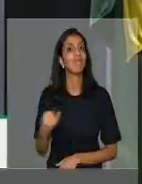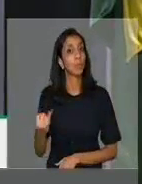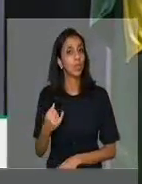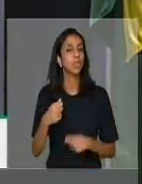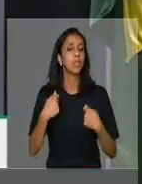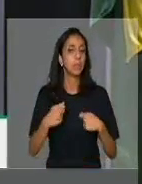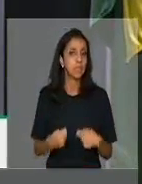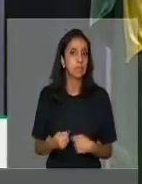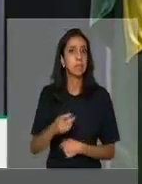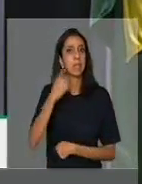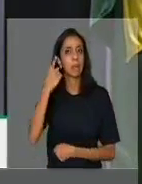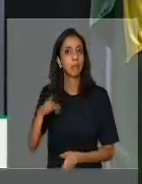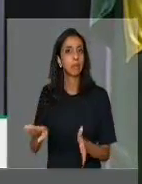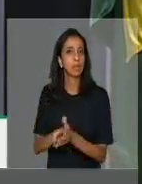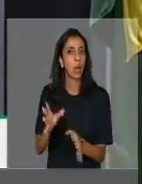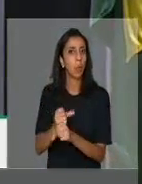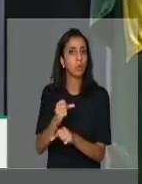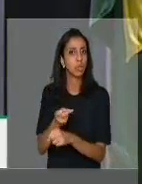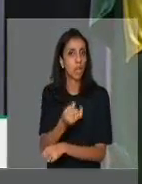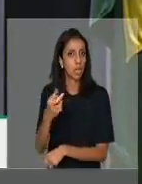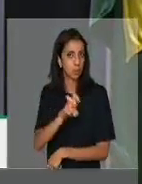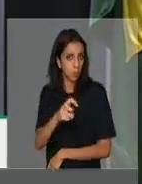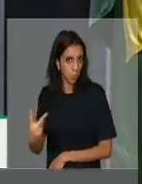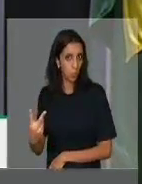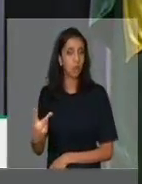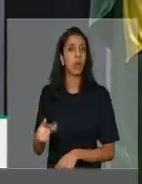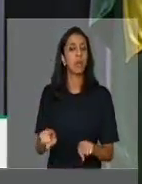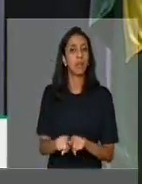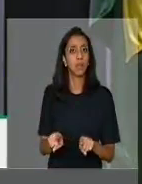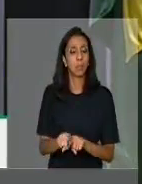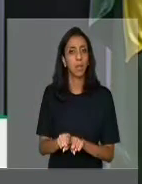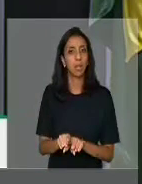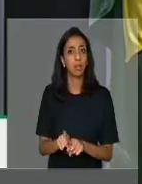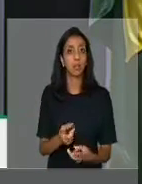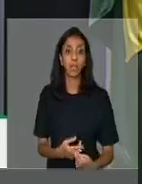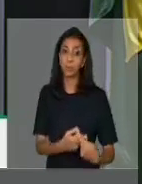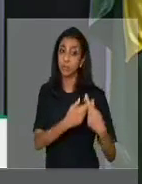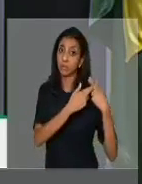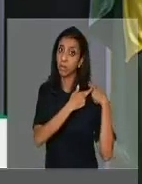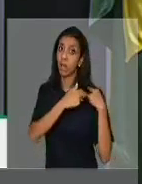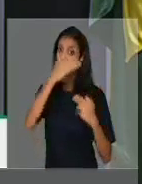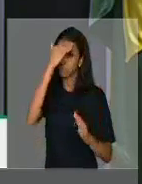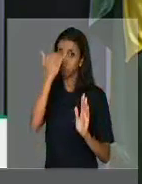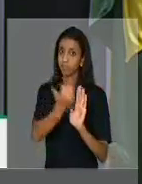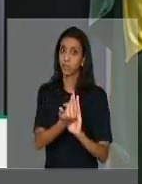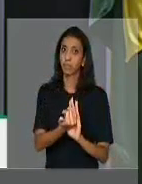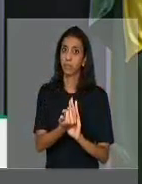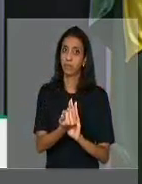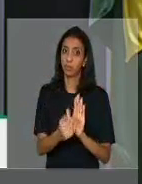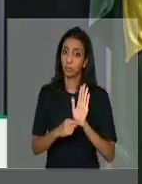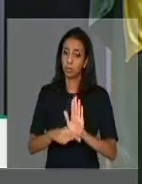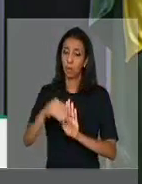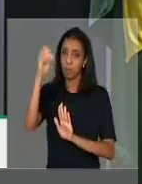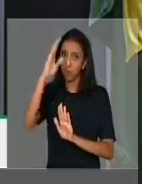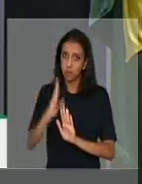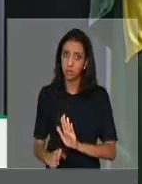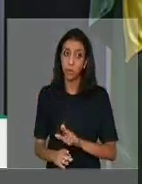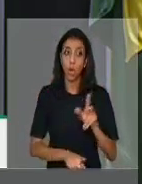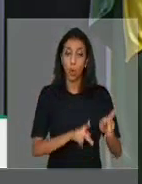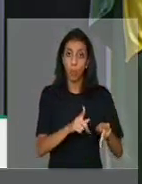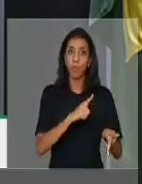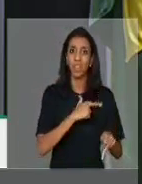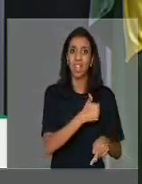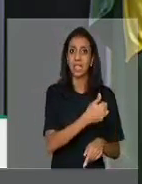da importância de votar, da importância de assumir a sua responsabilidade com o Brasil. O povo brasileiro tem